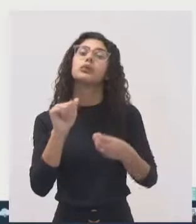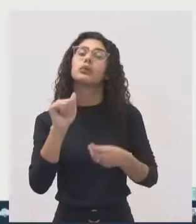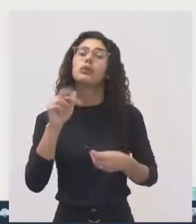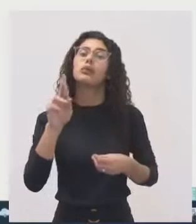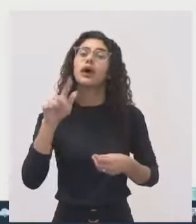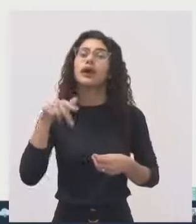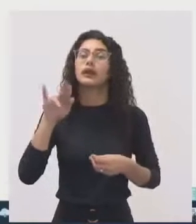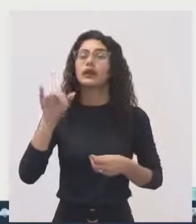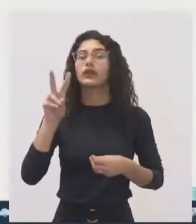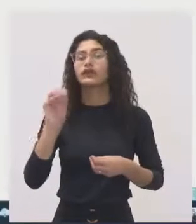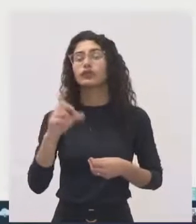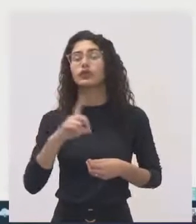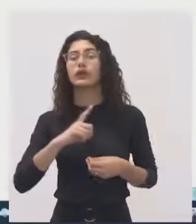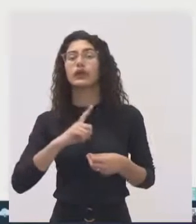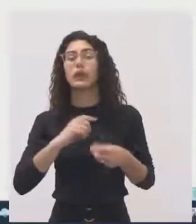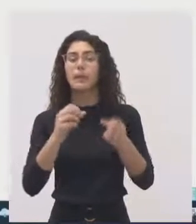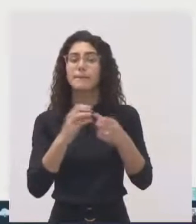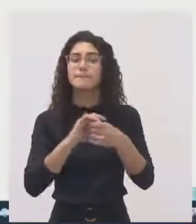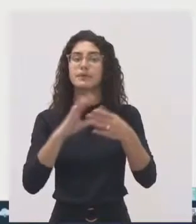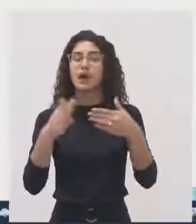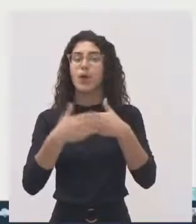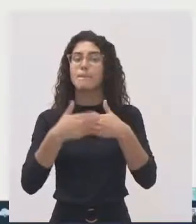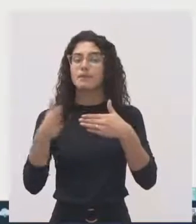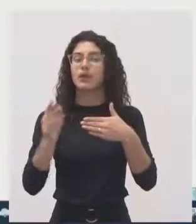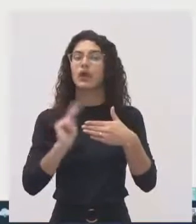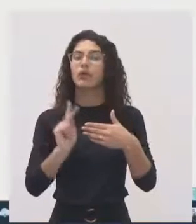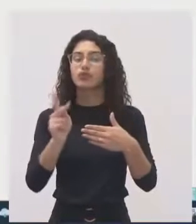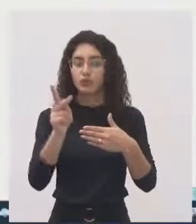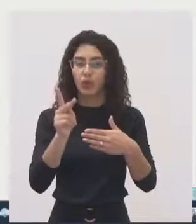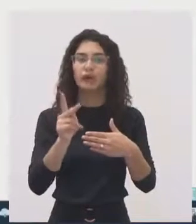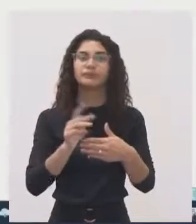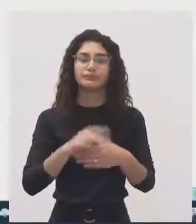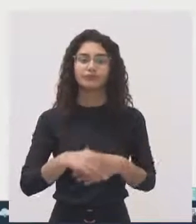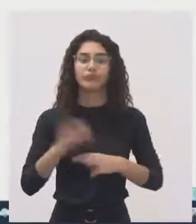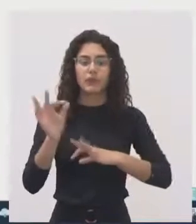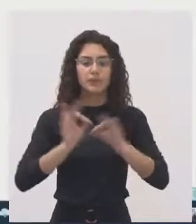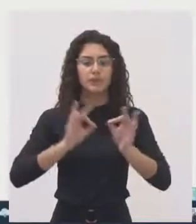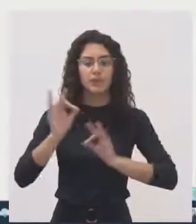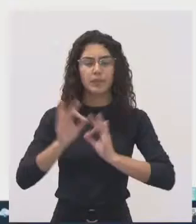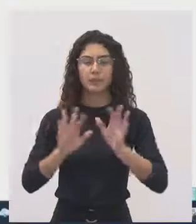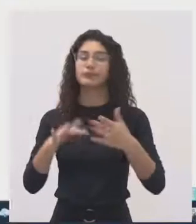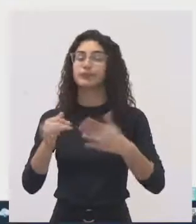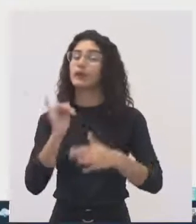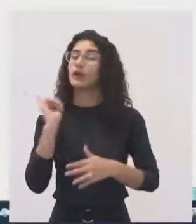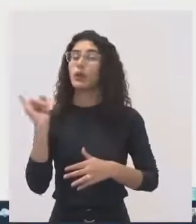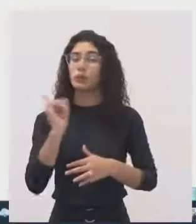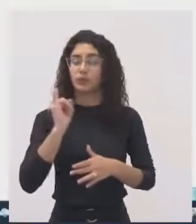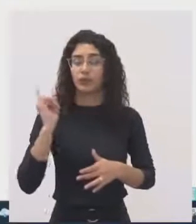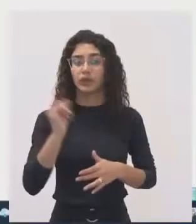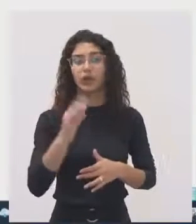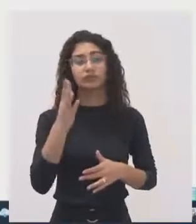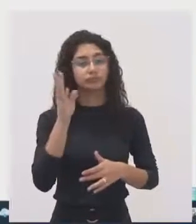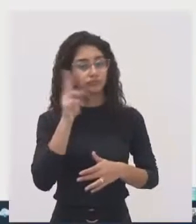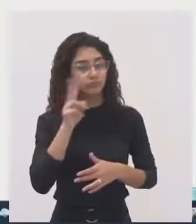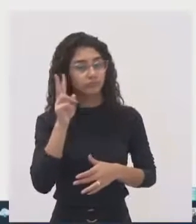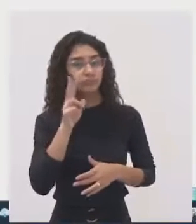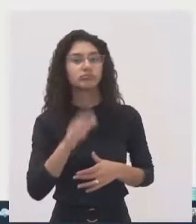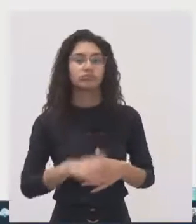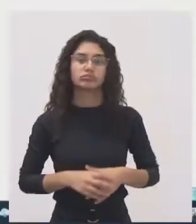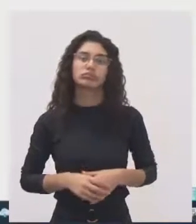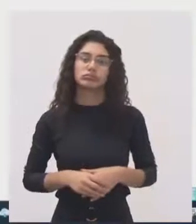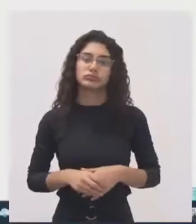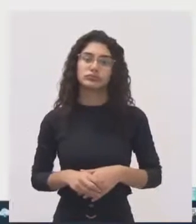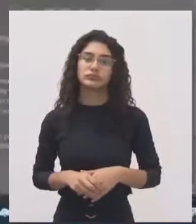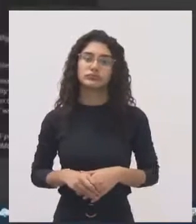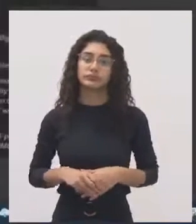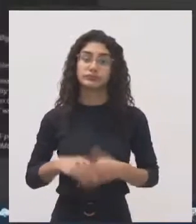para você abrir o projeto de novo e continuar editando. Isso é importante que vocês fiquem atentos, né?